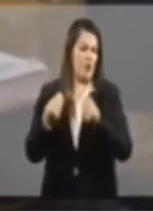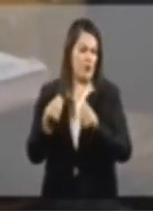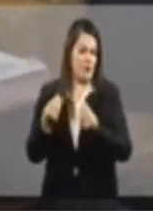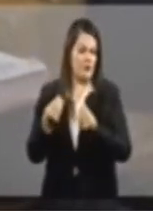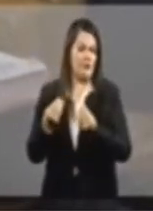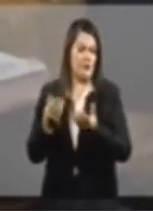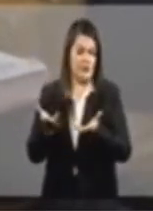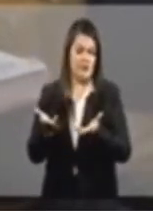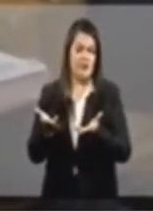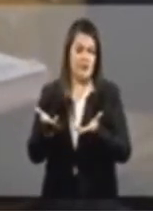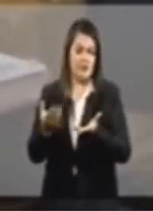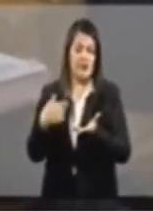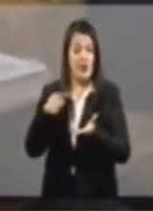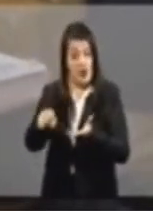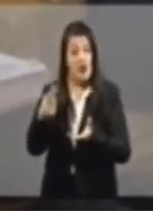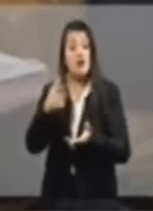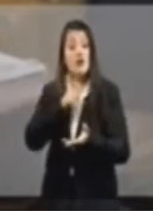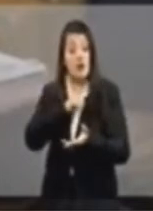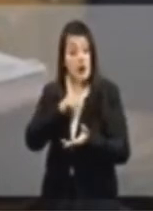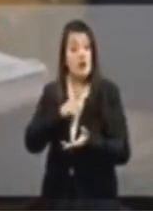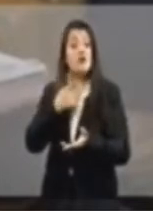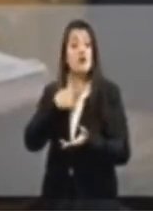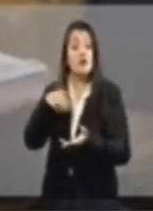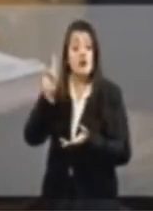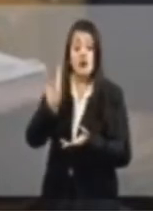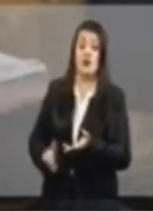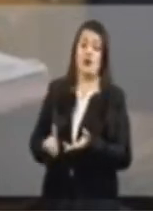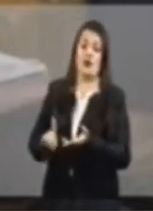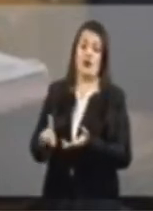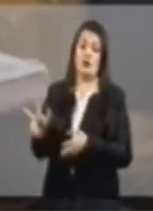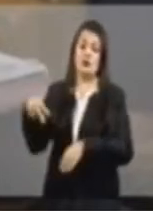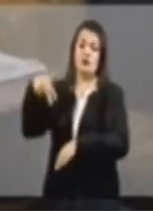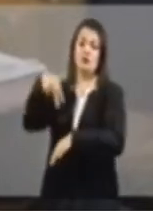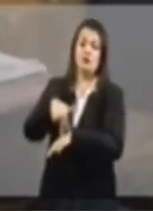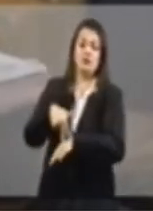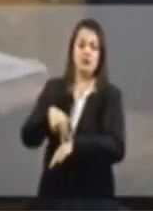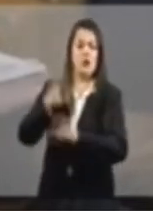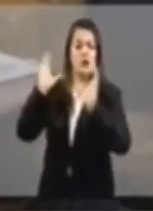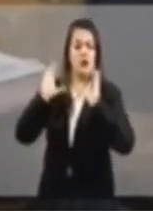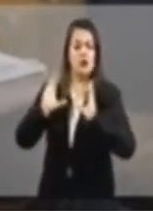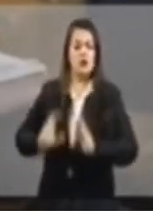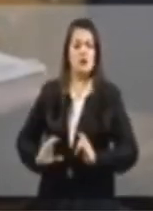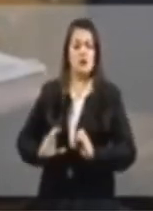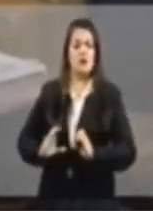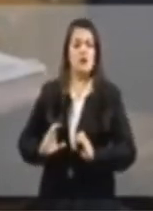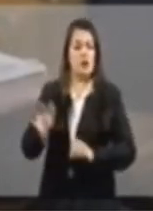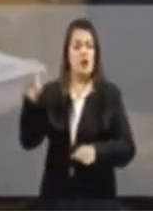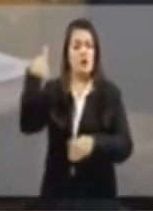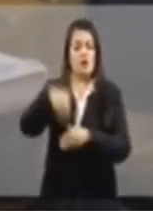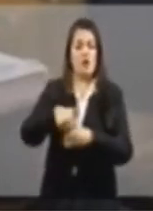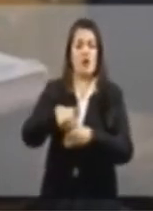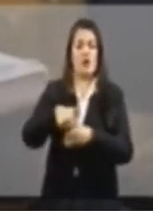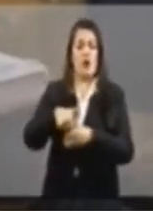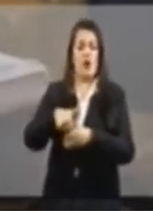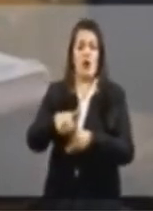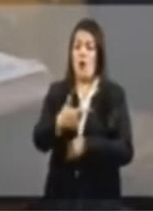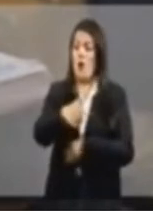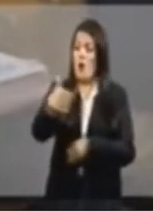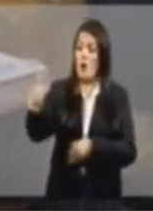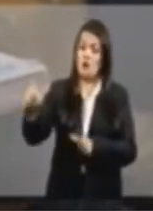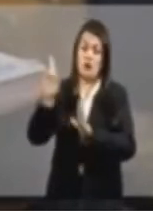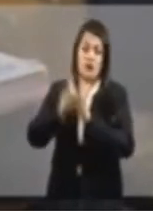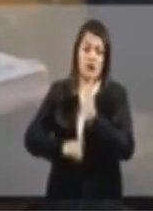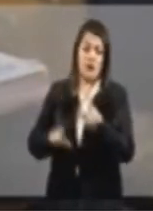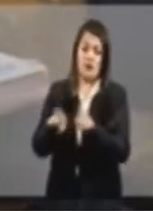possibilidade da escolha de exercer o seu direito fundamental ainda mais com outros direitos não são retirados